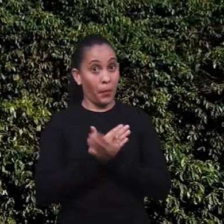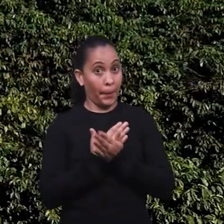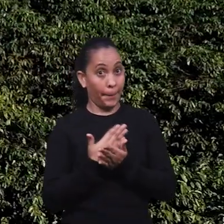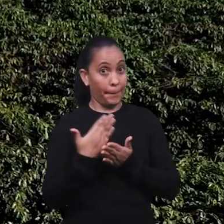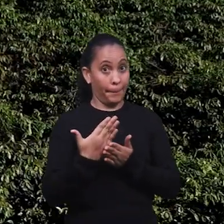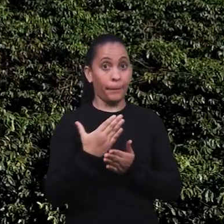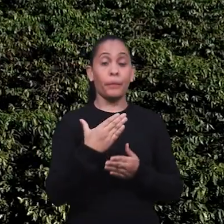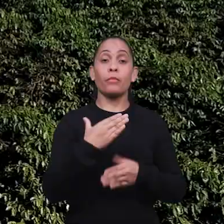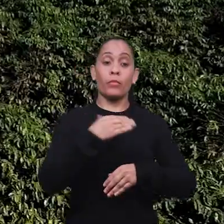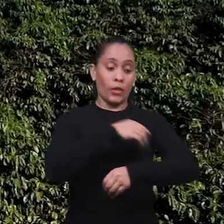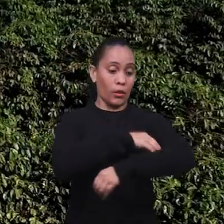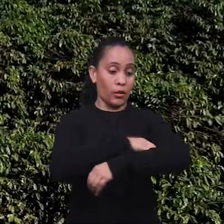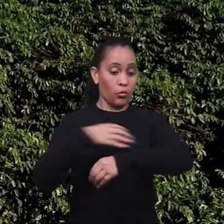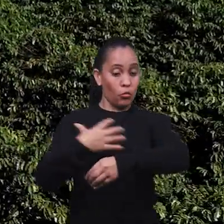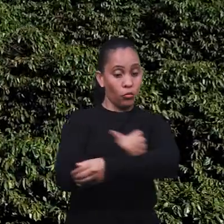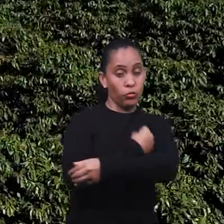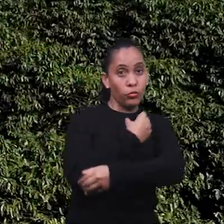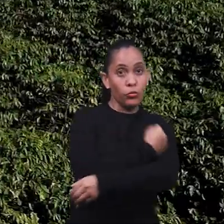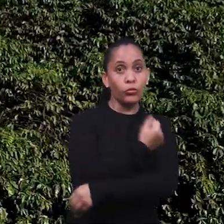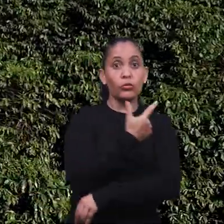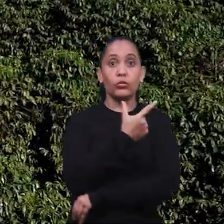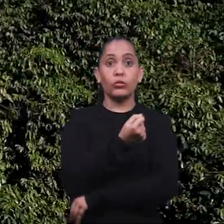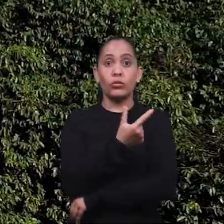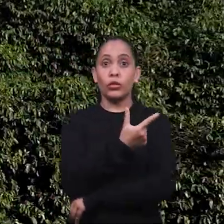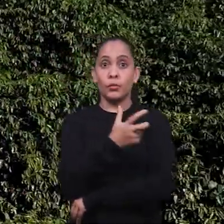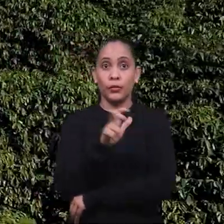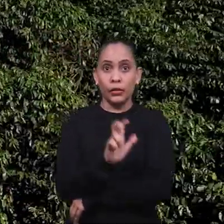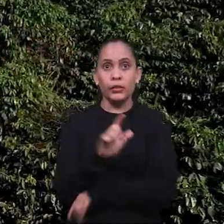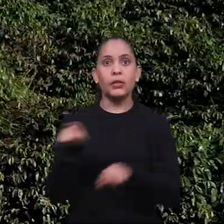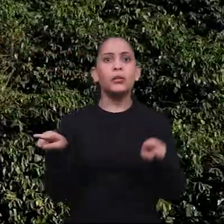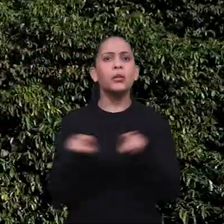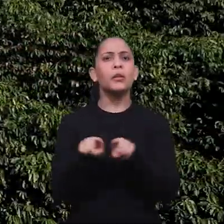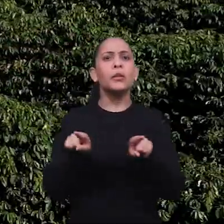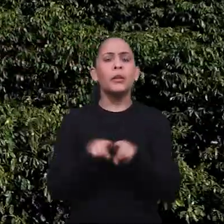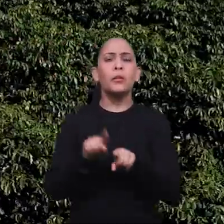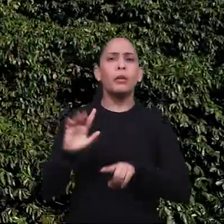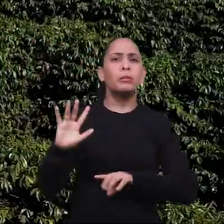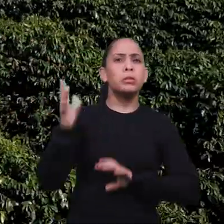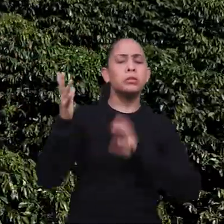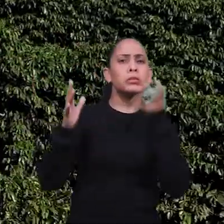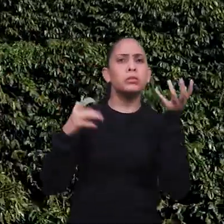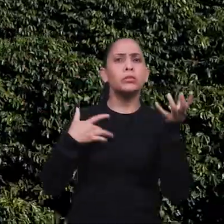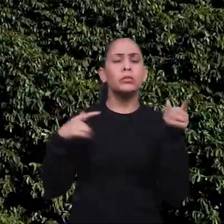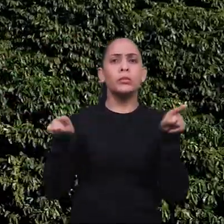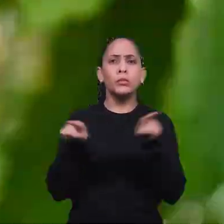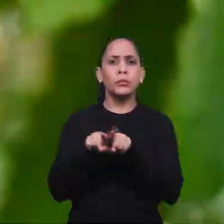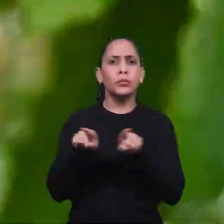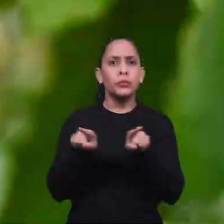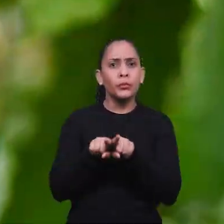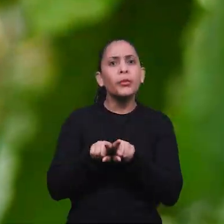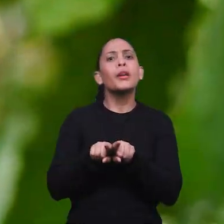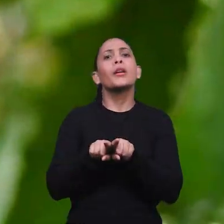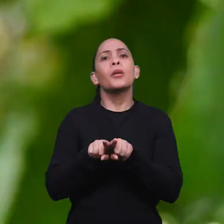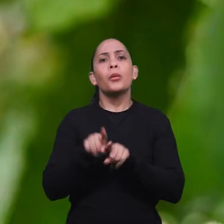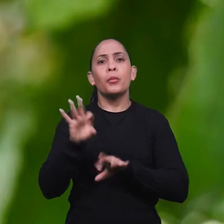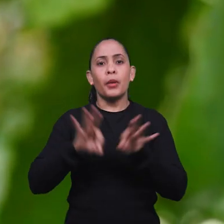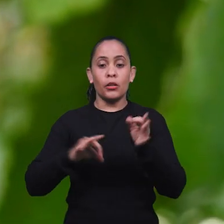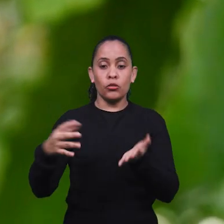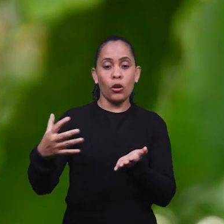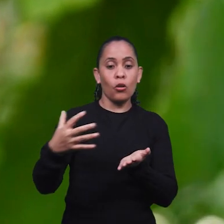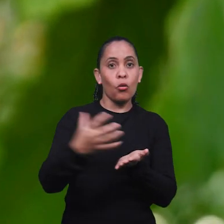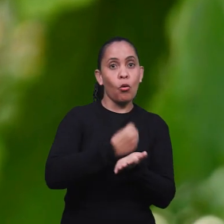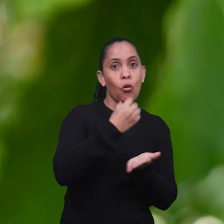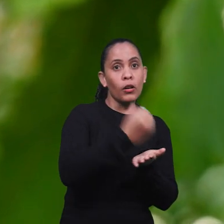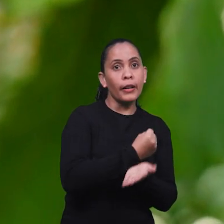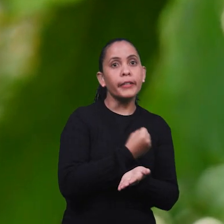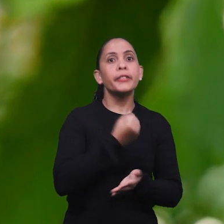o ano safra de 2025. Em um contexto de desafios climáticos, o Brasil se prepara para mais uma temporada de